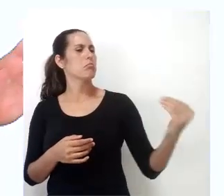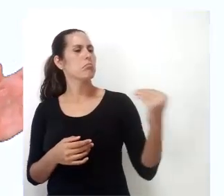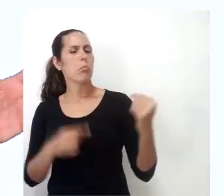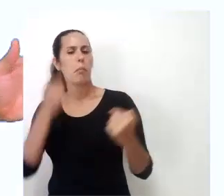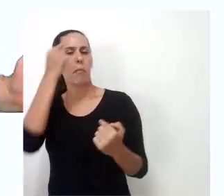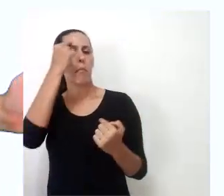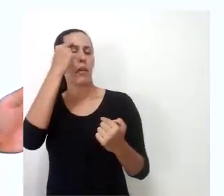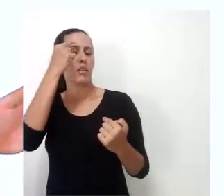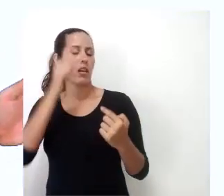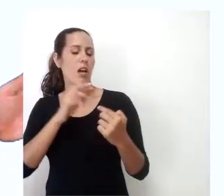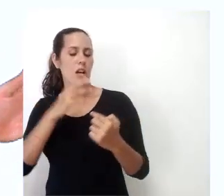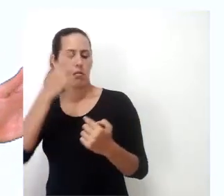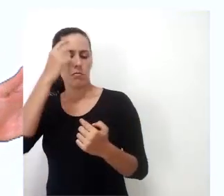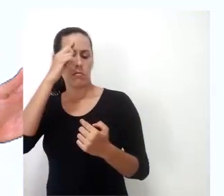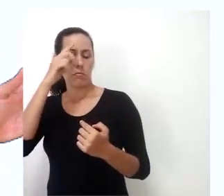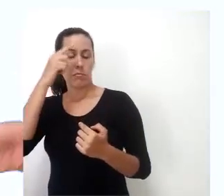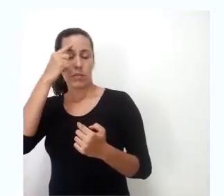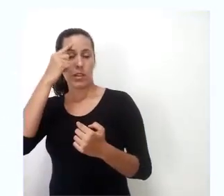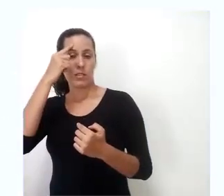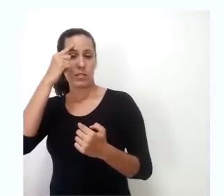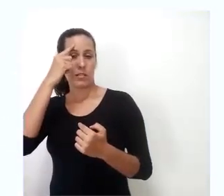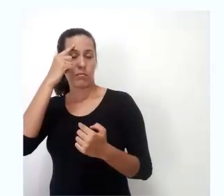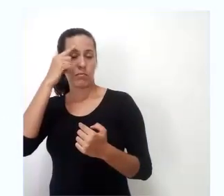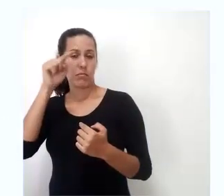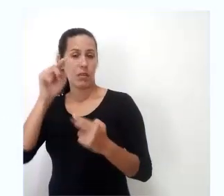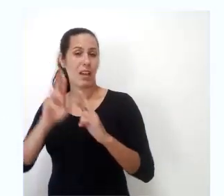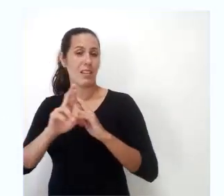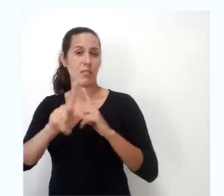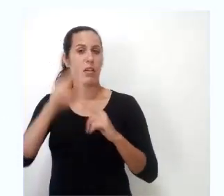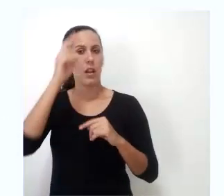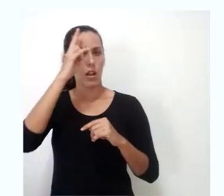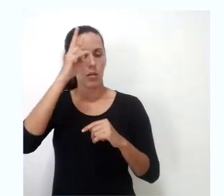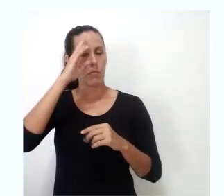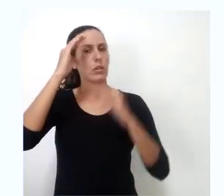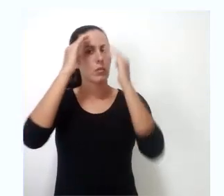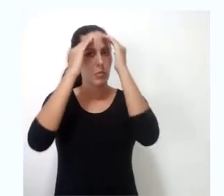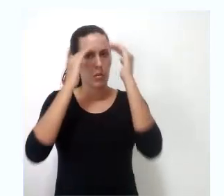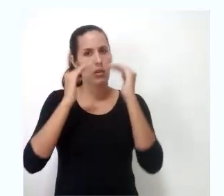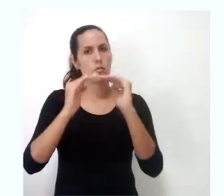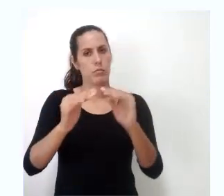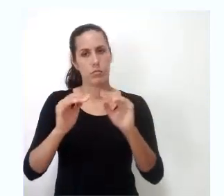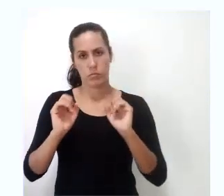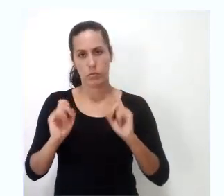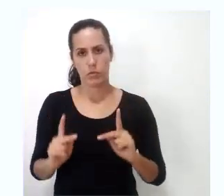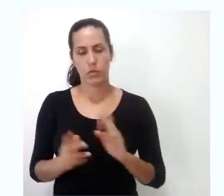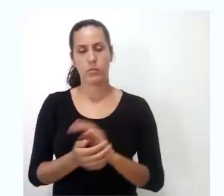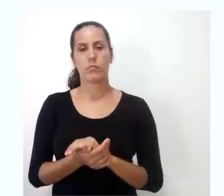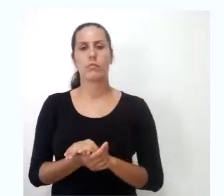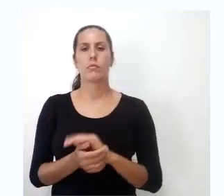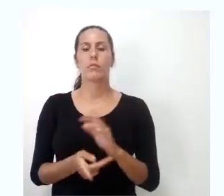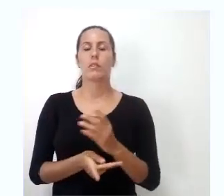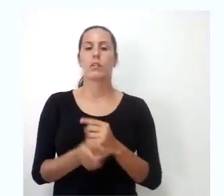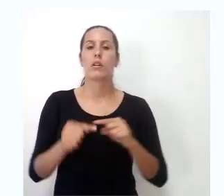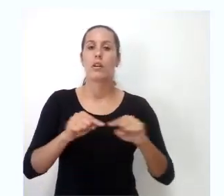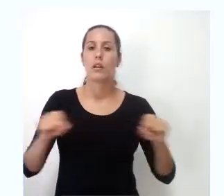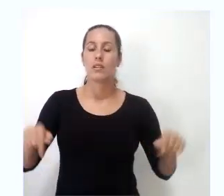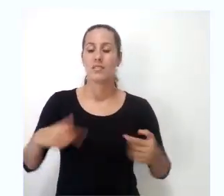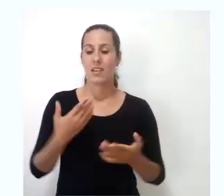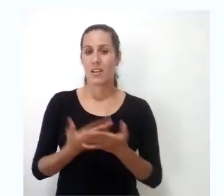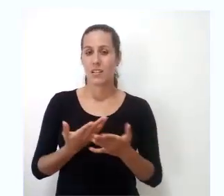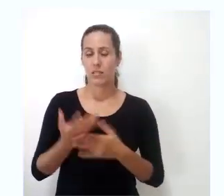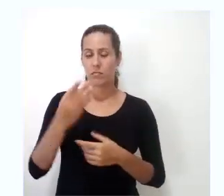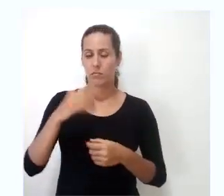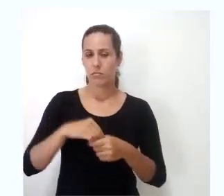ele pode pensar diferente de você. Mas lembre-se que deve haver o quê? O respeito. Então, trabalhar em sala de aula com